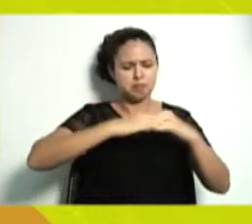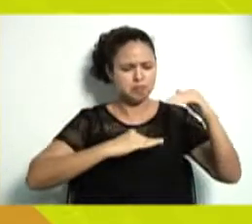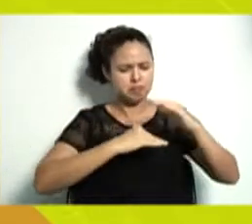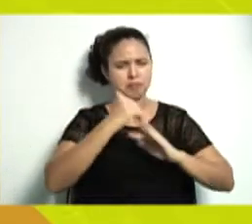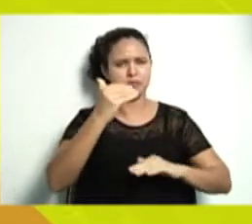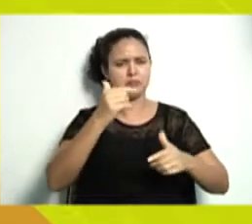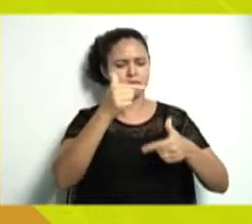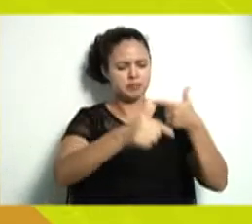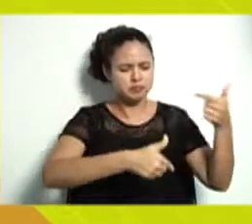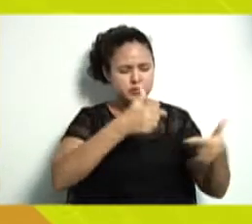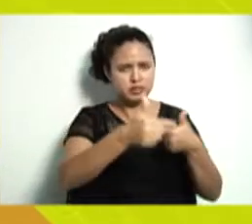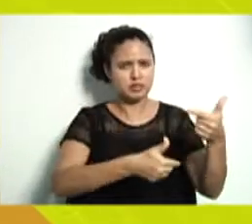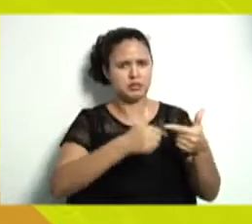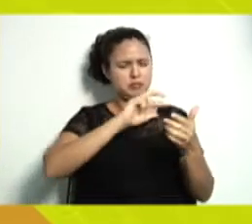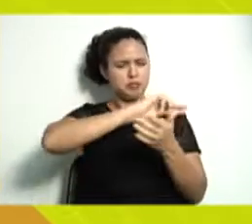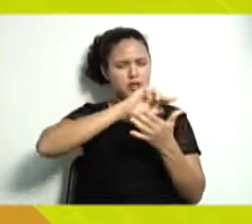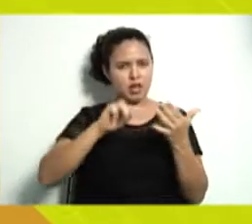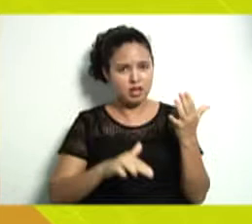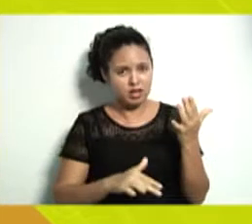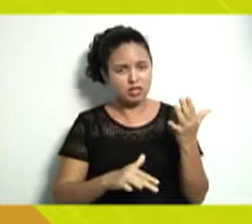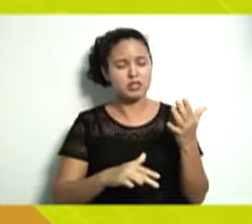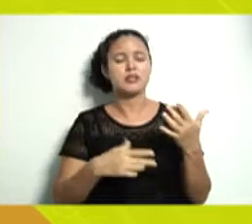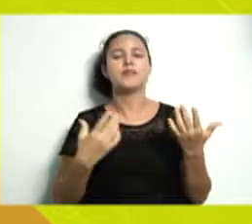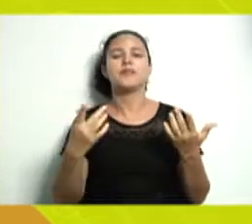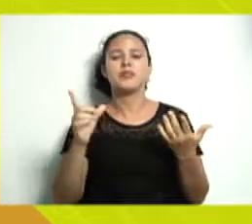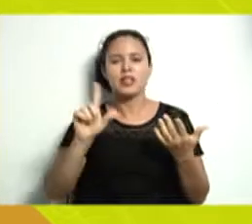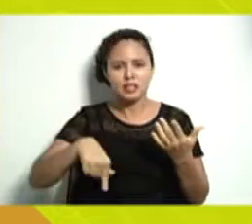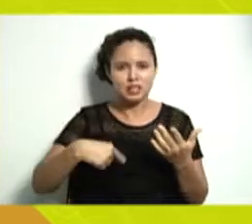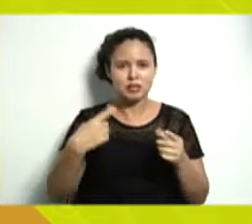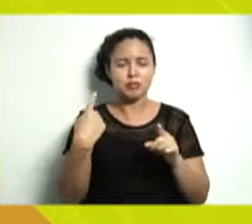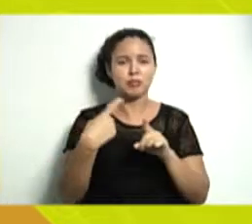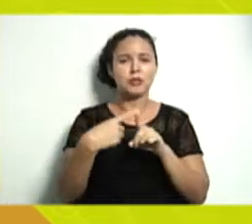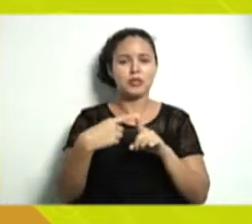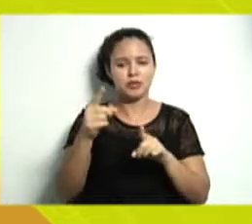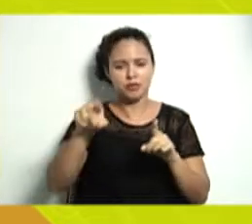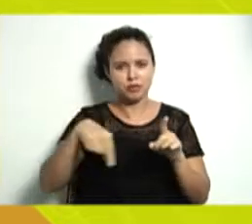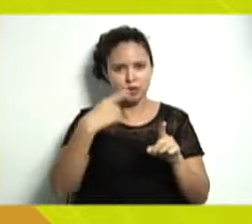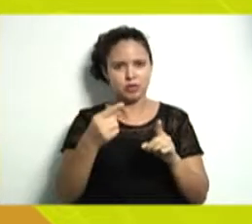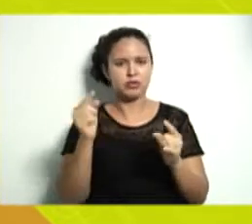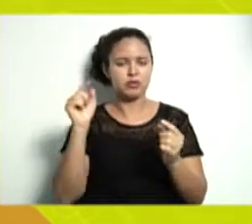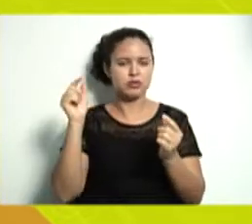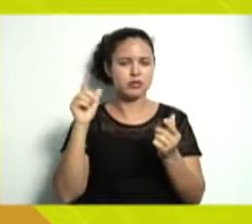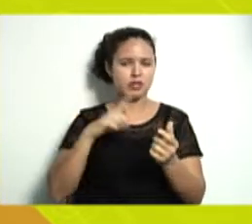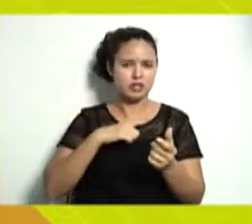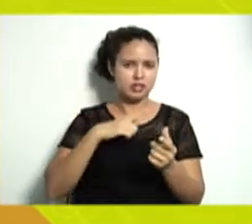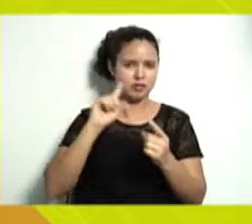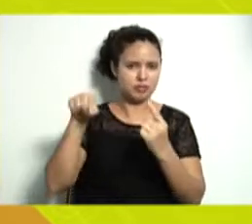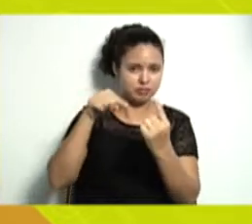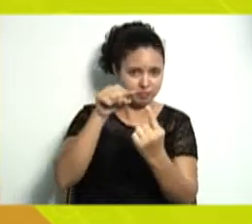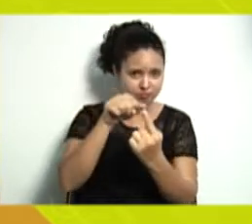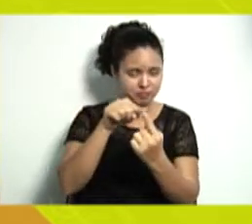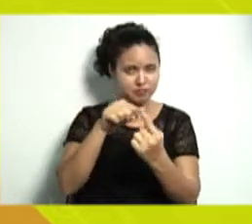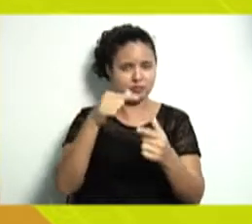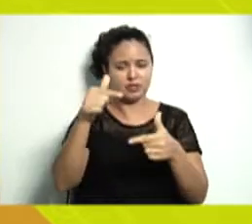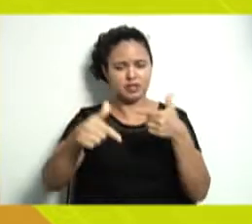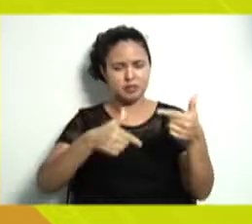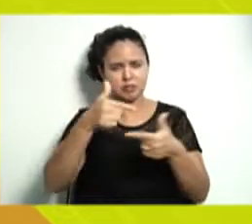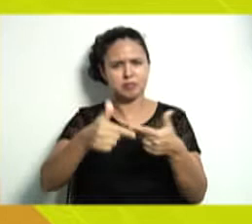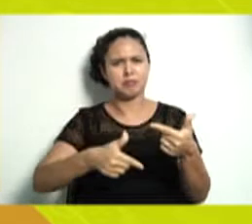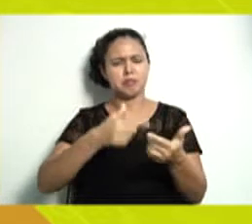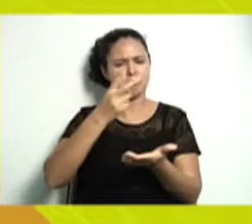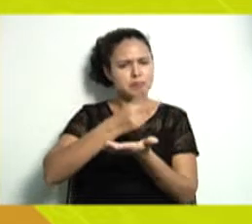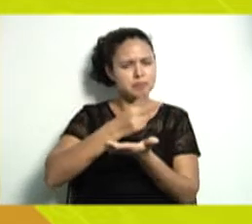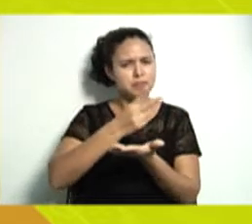porque a gente se propõe a fazer. Sempre temos um objetivo. O trabalho cada dia se aperfeiçoa, se